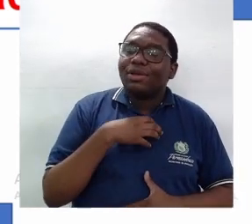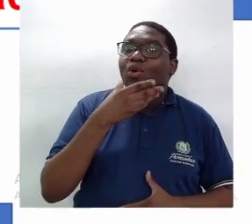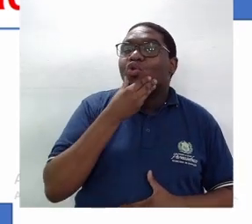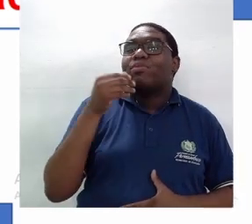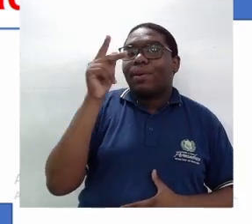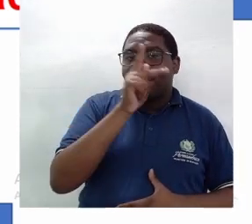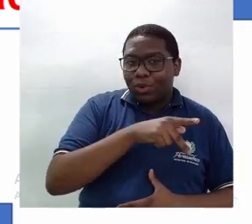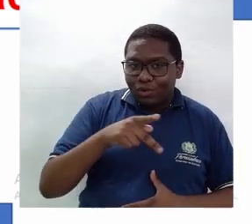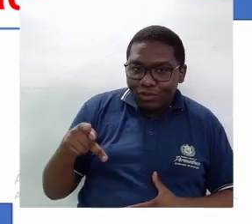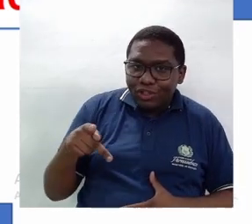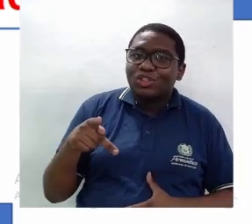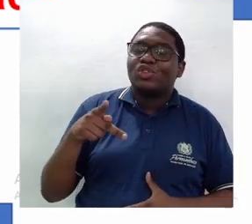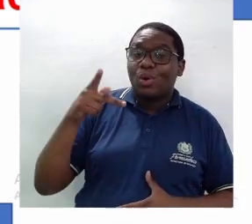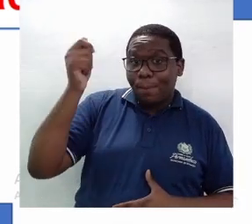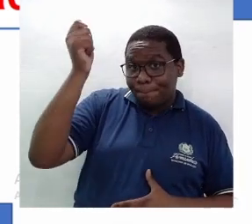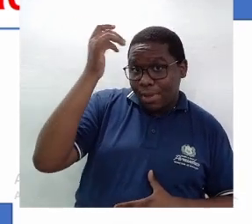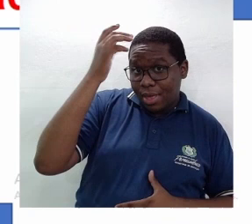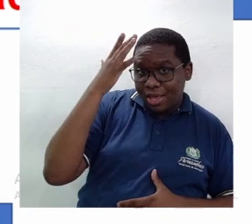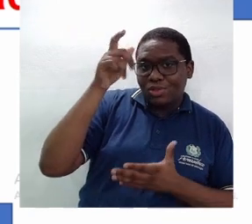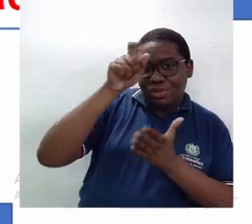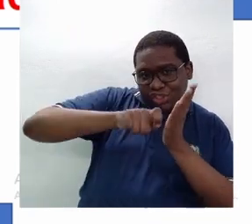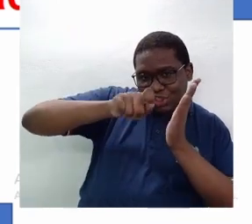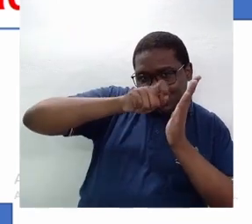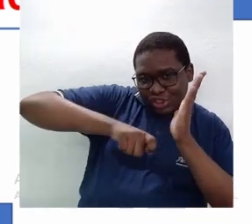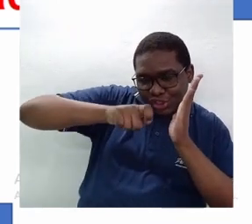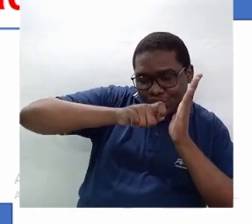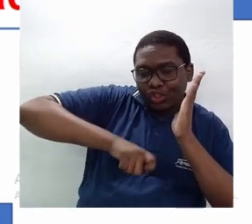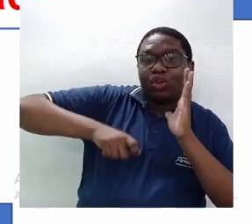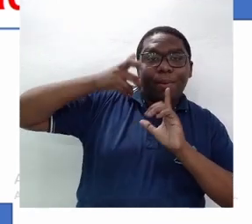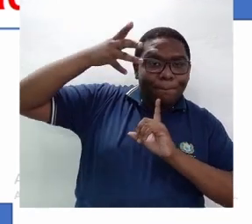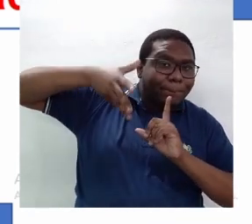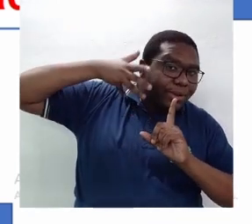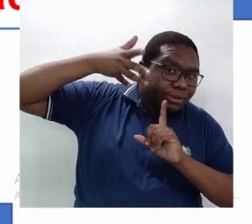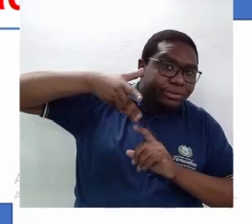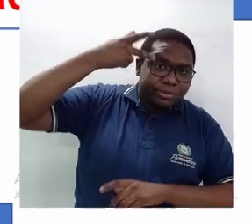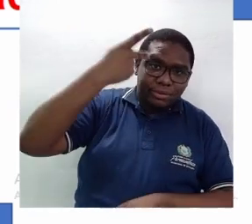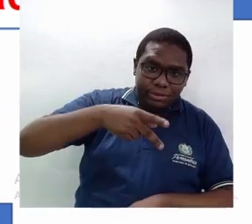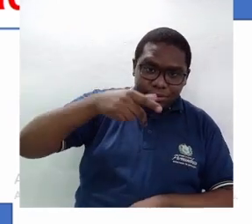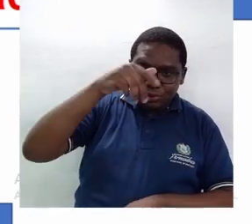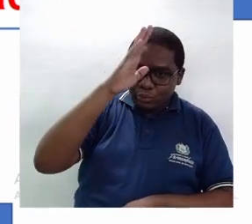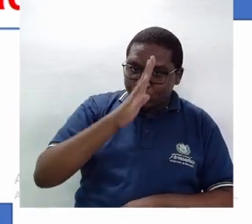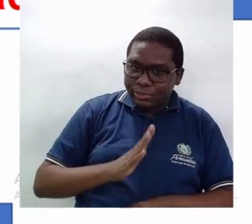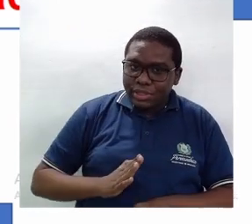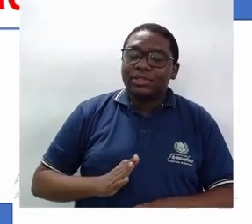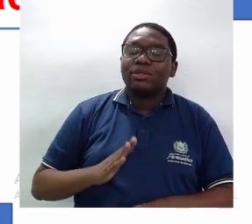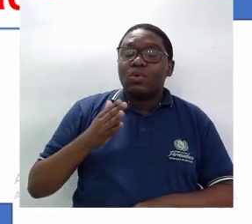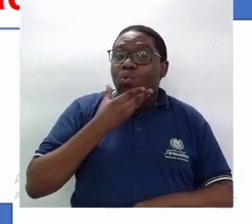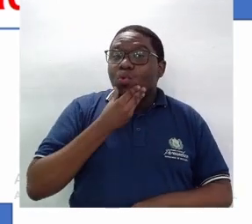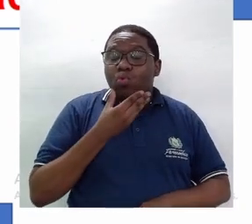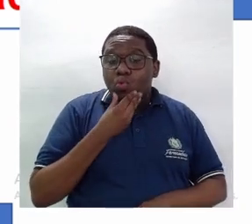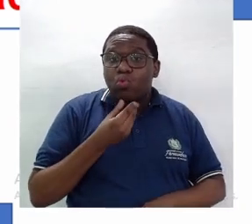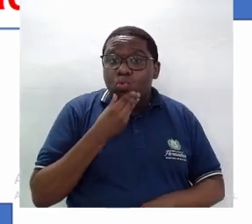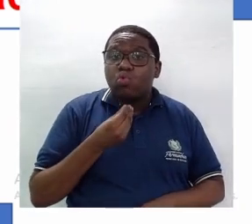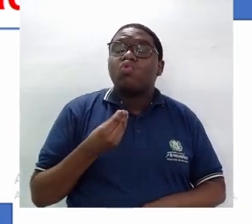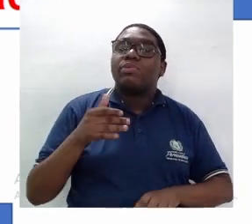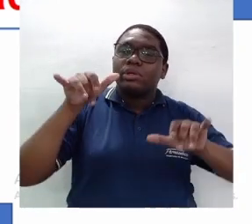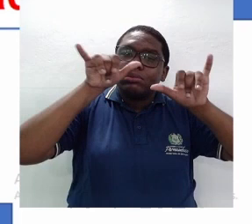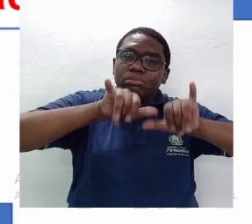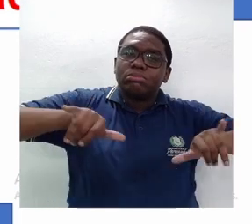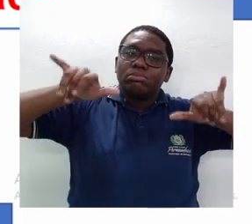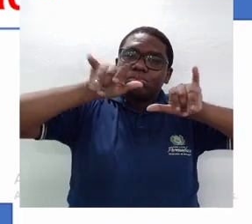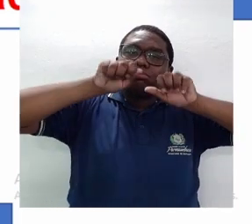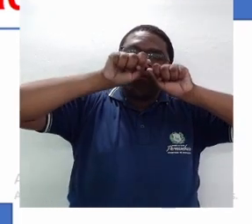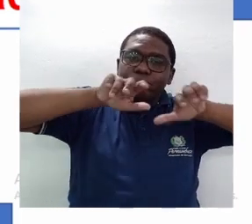professor, médium, escritor, orador, filantropo brasileiro. É considerado um dos maiores divulgadores